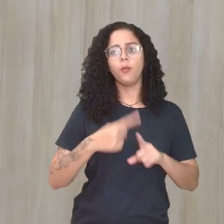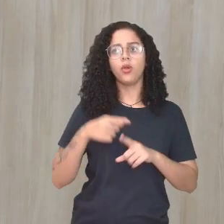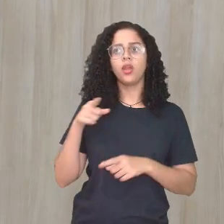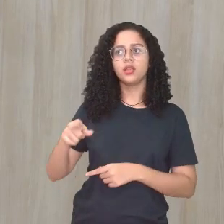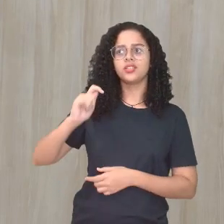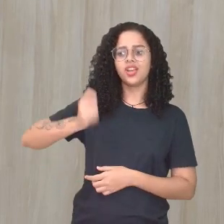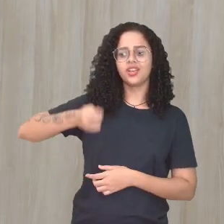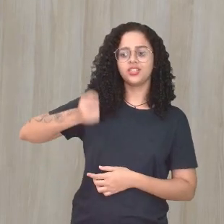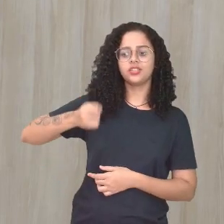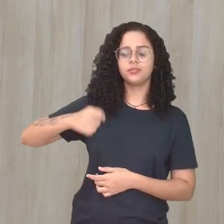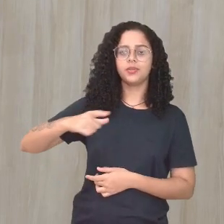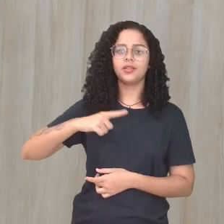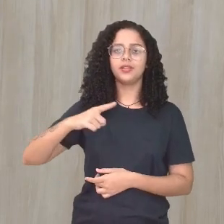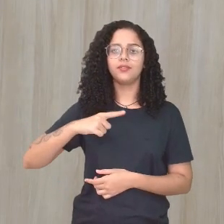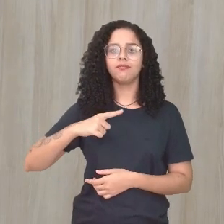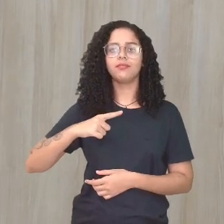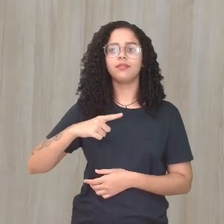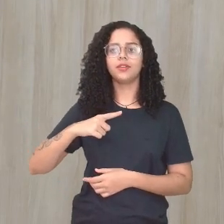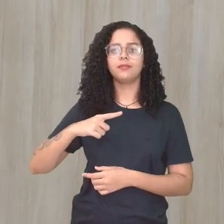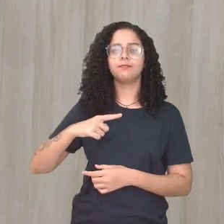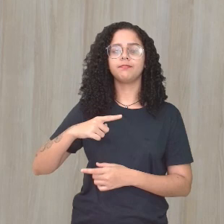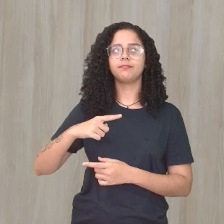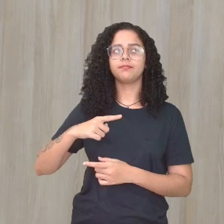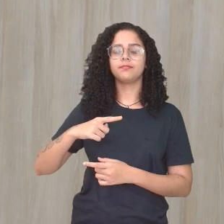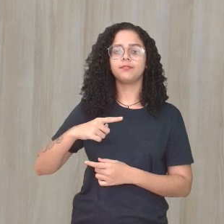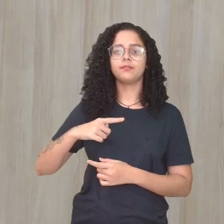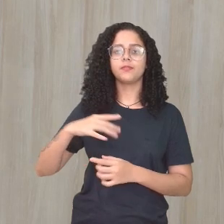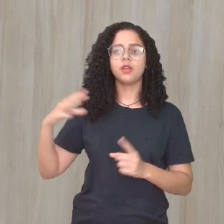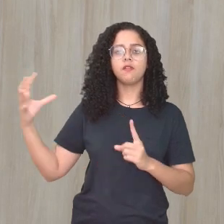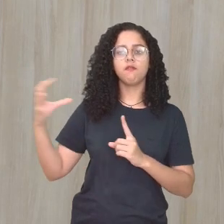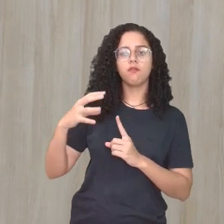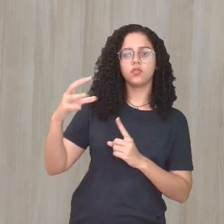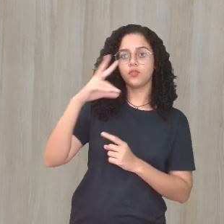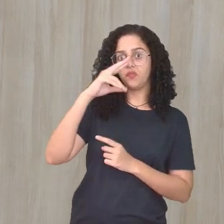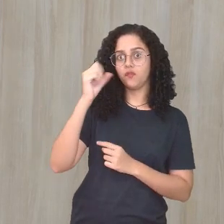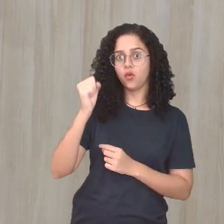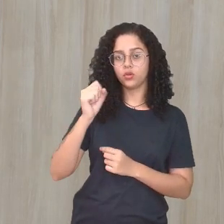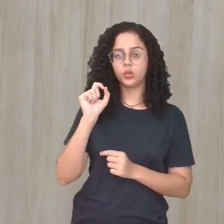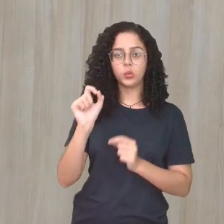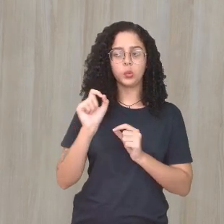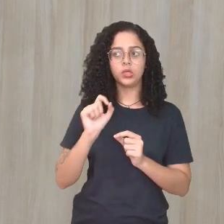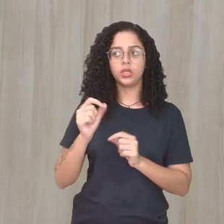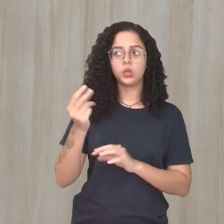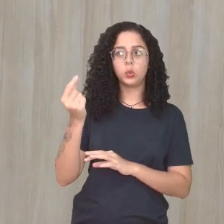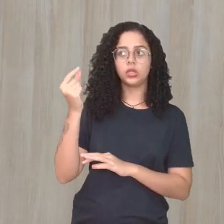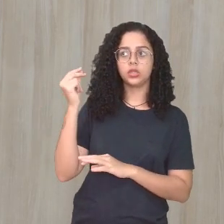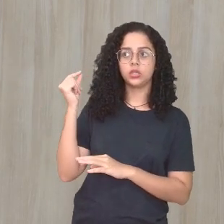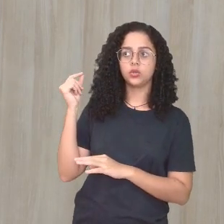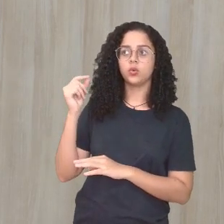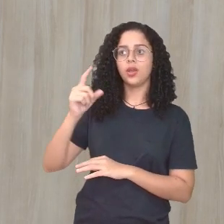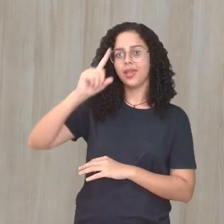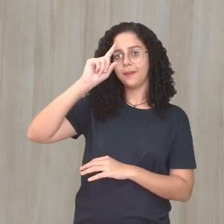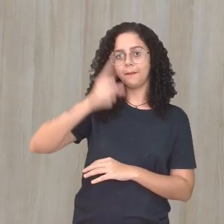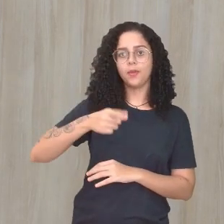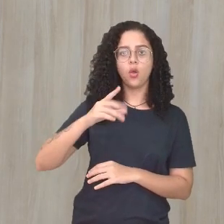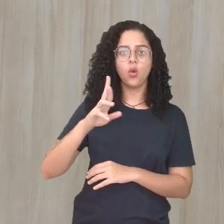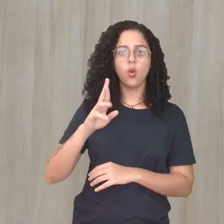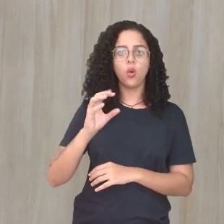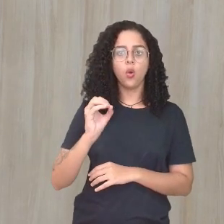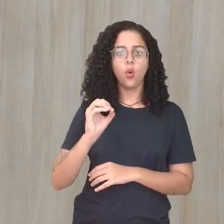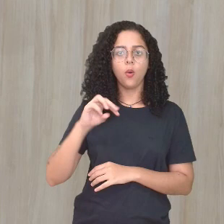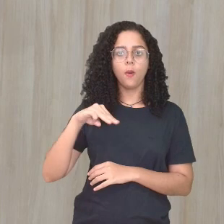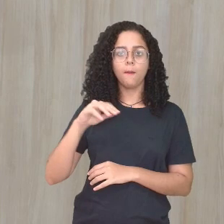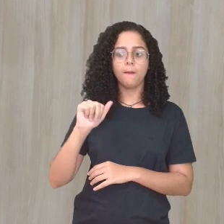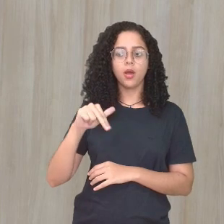regimes, eles tiveram inspiração muito forte no chamado e no antigo, né, Império Romano. Então eles